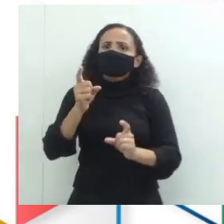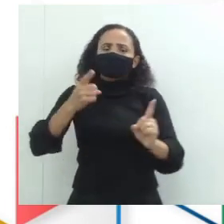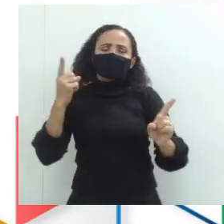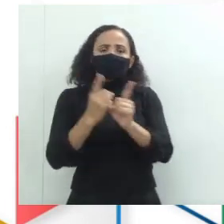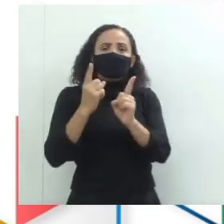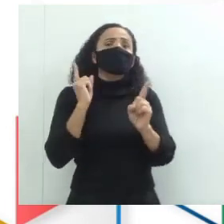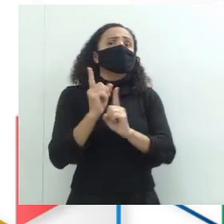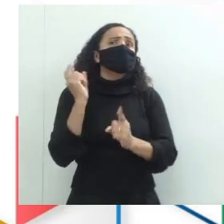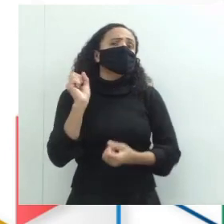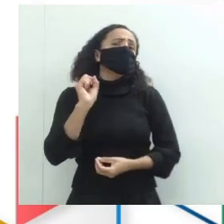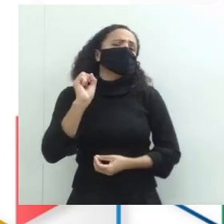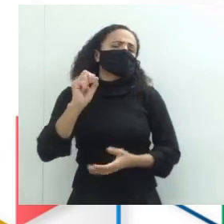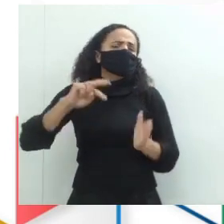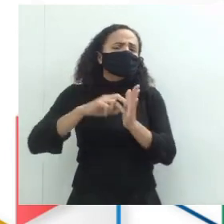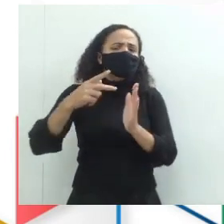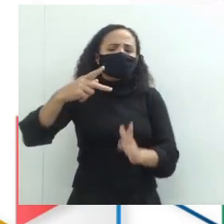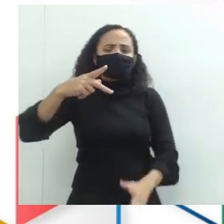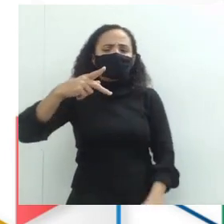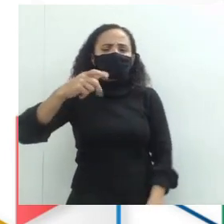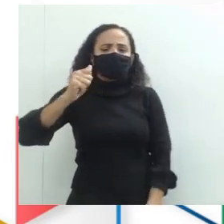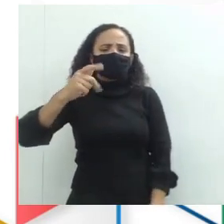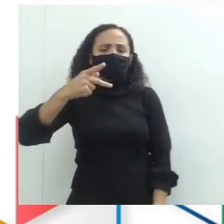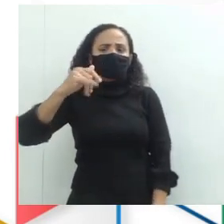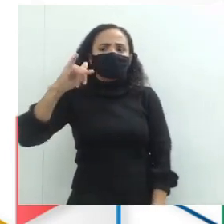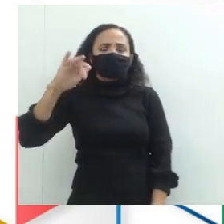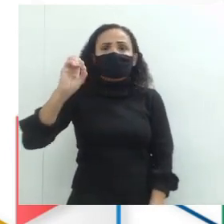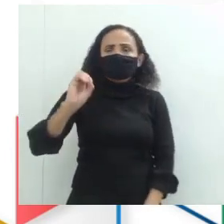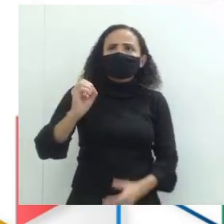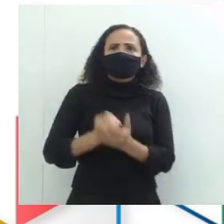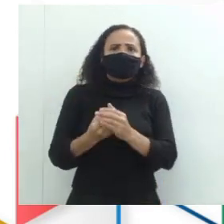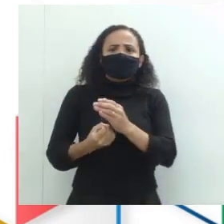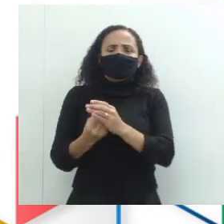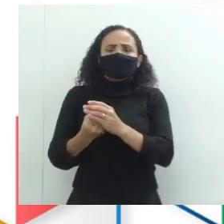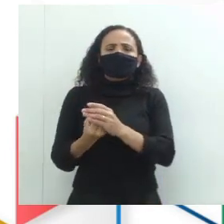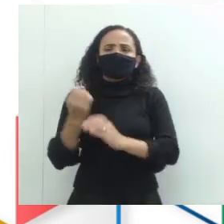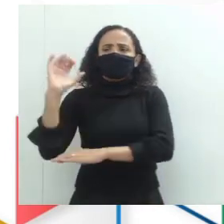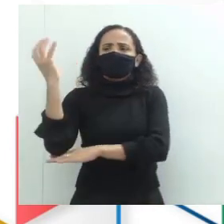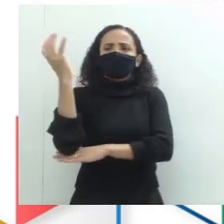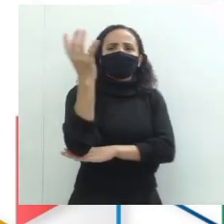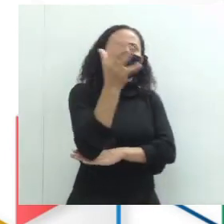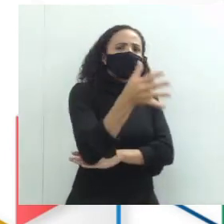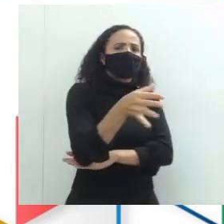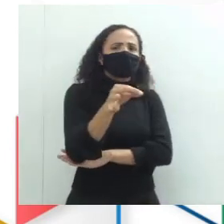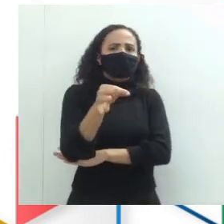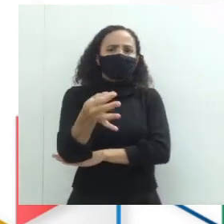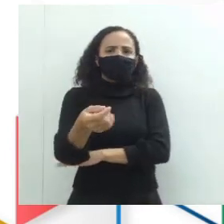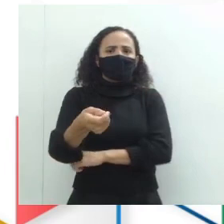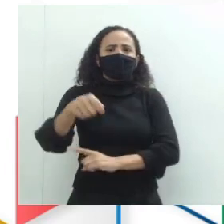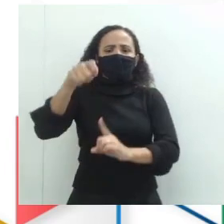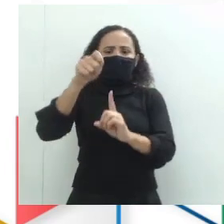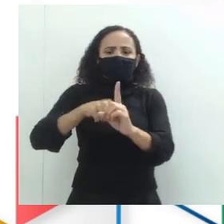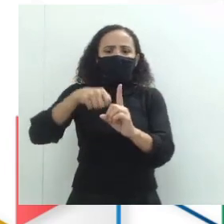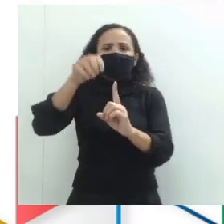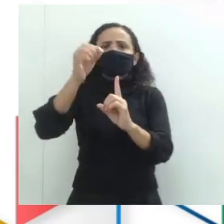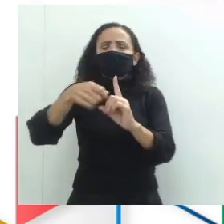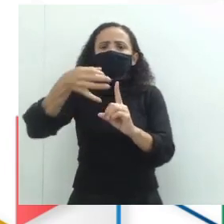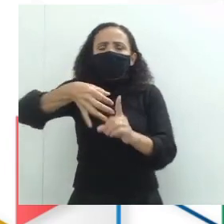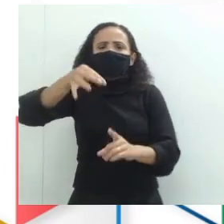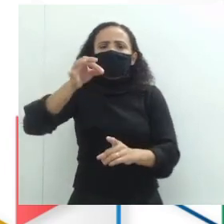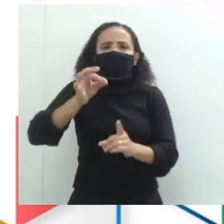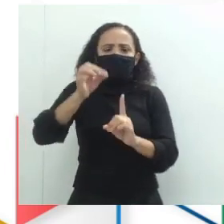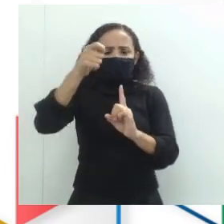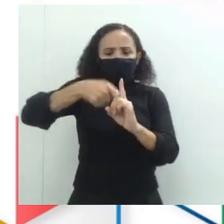papiro, professor? Você sabe o que é uma bananeira? Você sabe o que é um pé de banana? Quando a gente tira